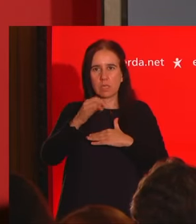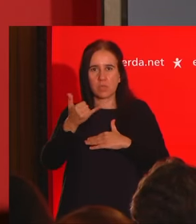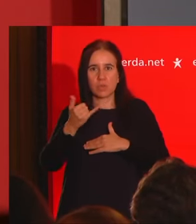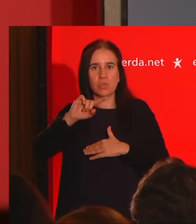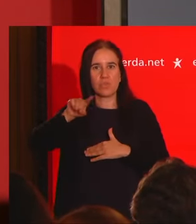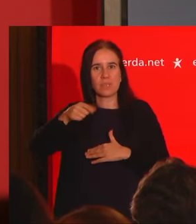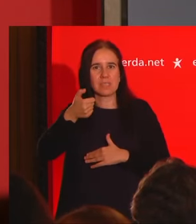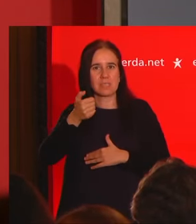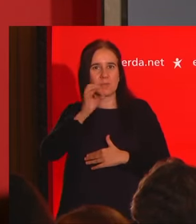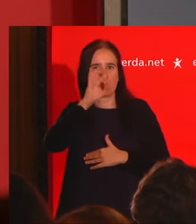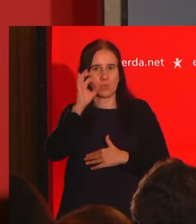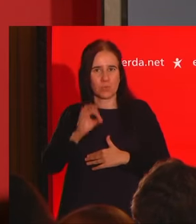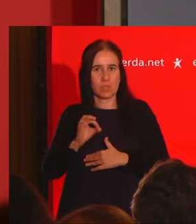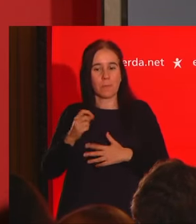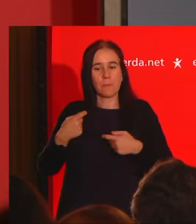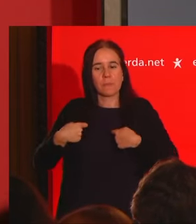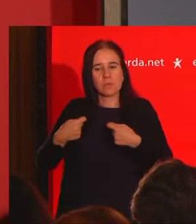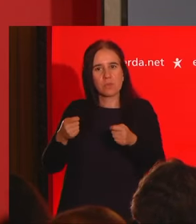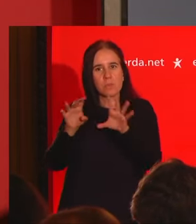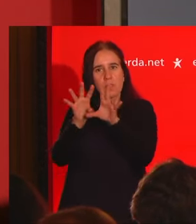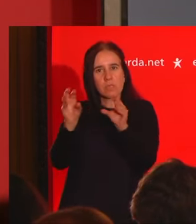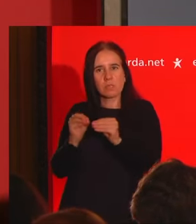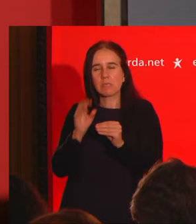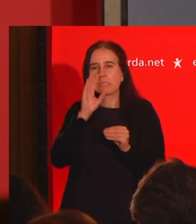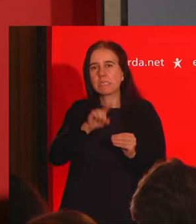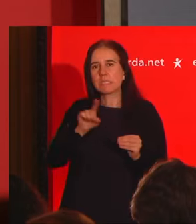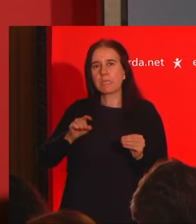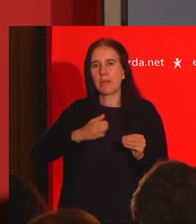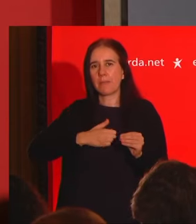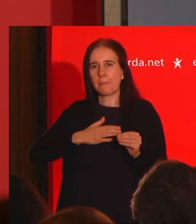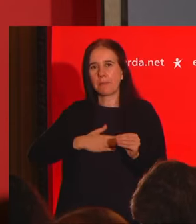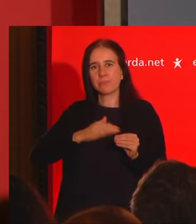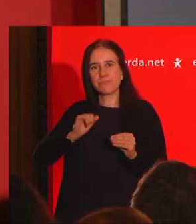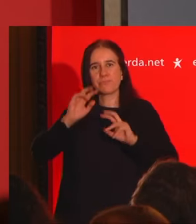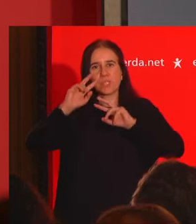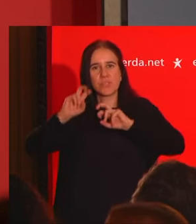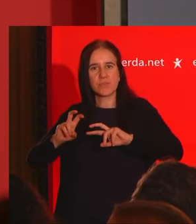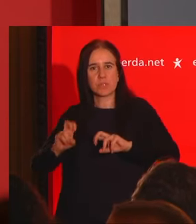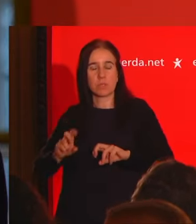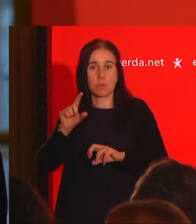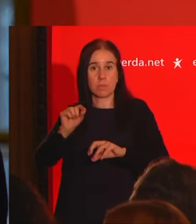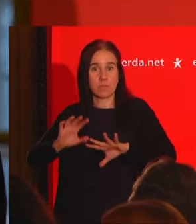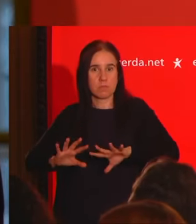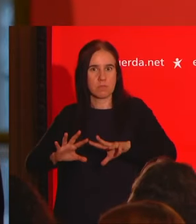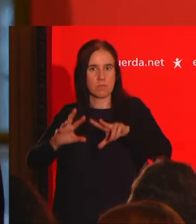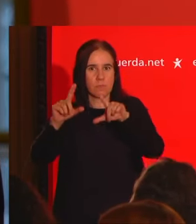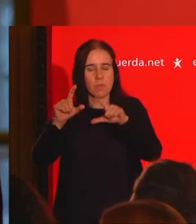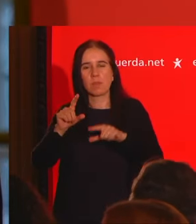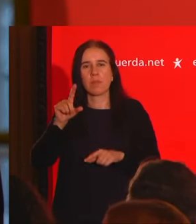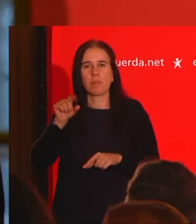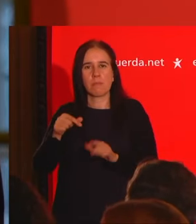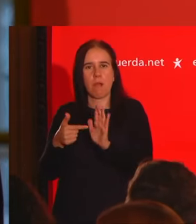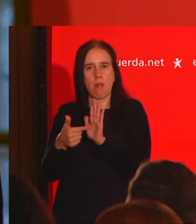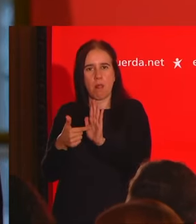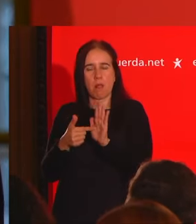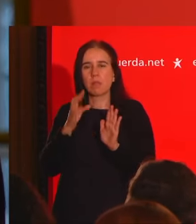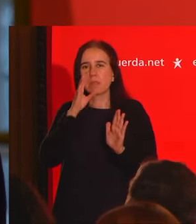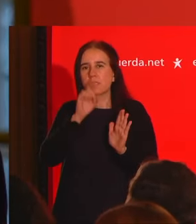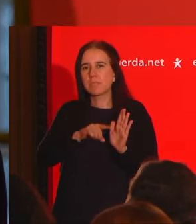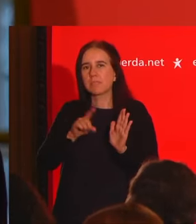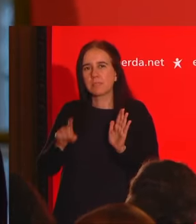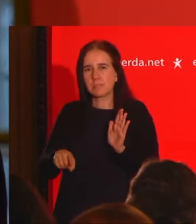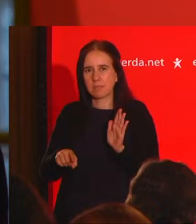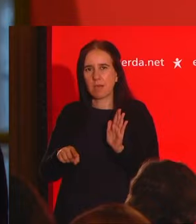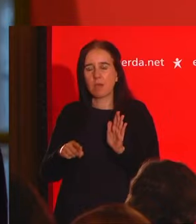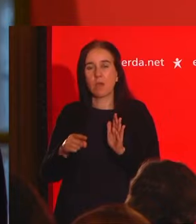82,5% das despesas realizadas pelas empresas em investigação e desenvolvimento, incluindo participação